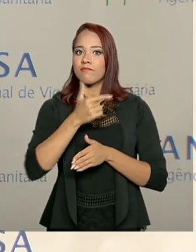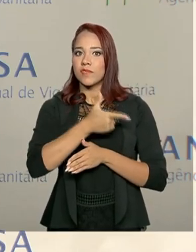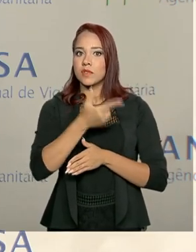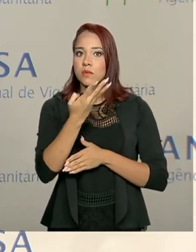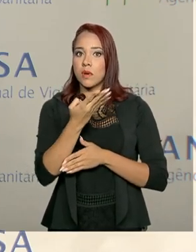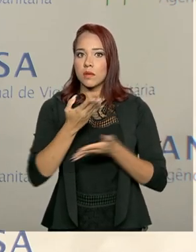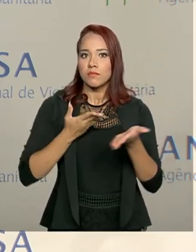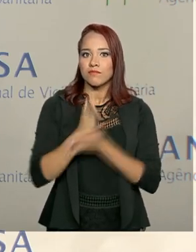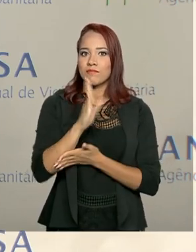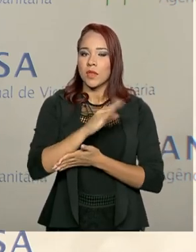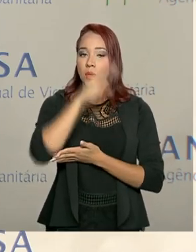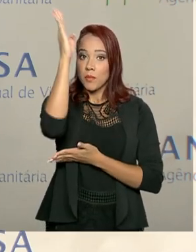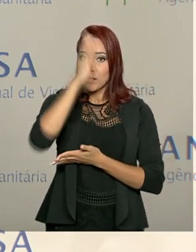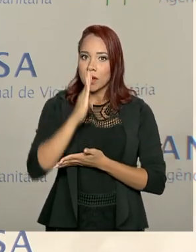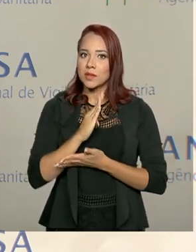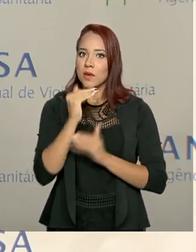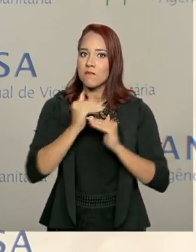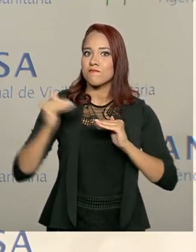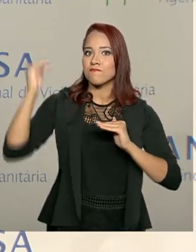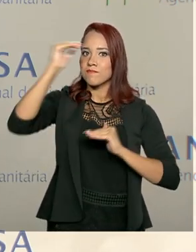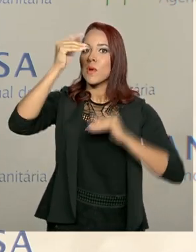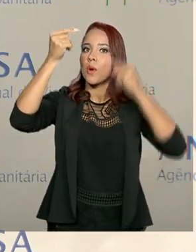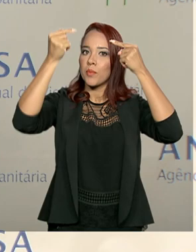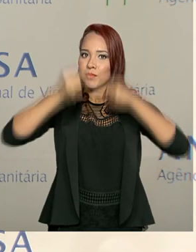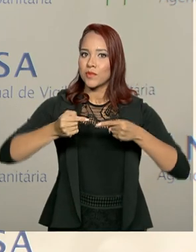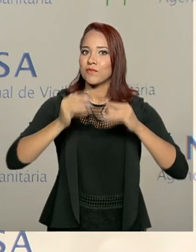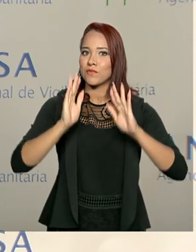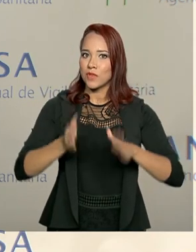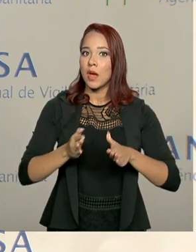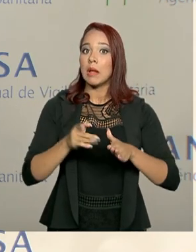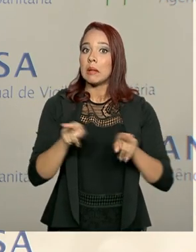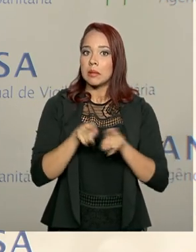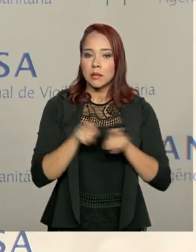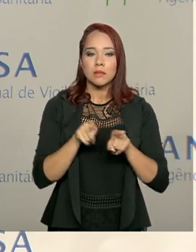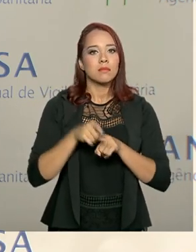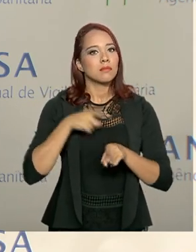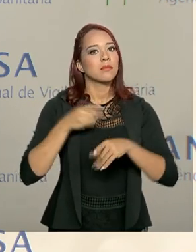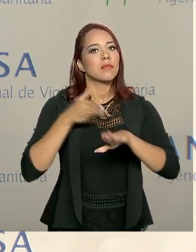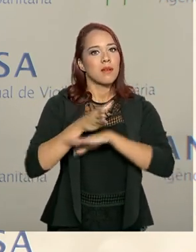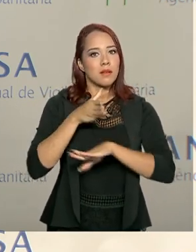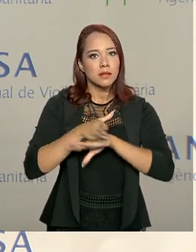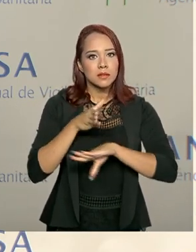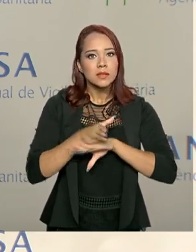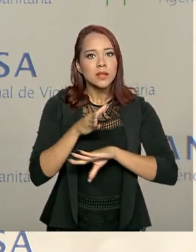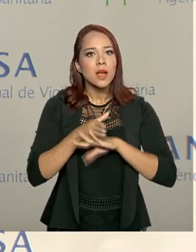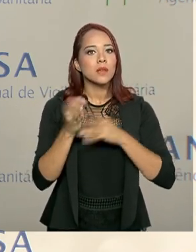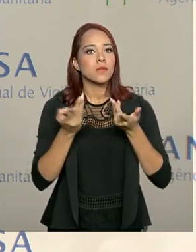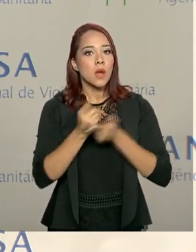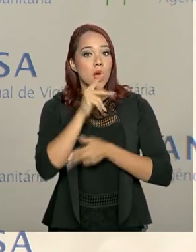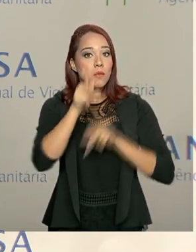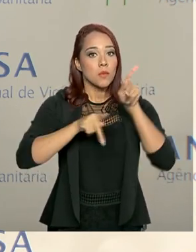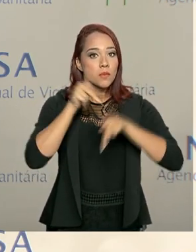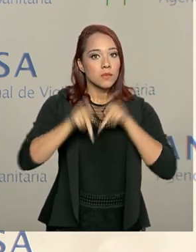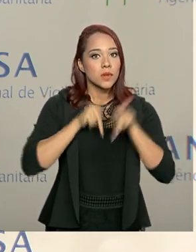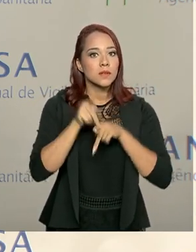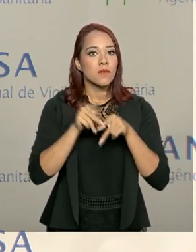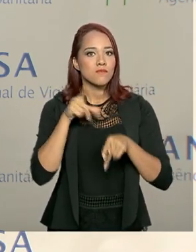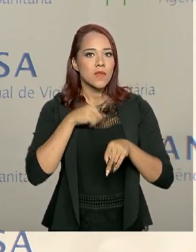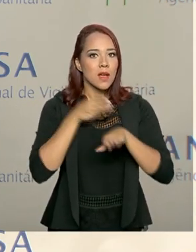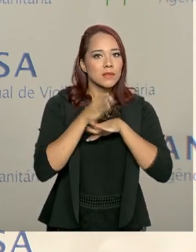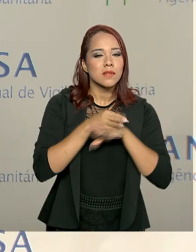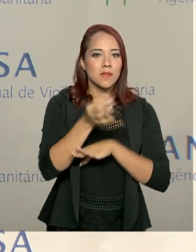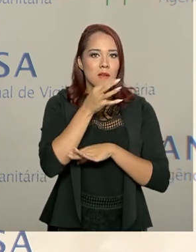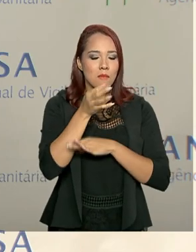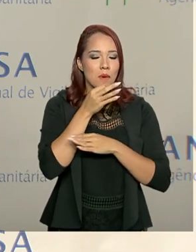coloca o Brasil em uma posição mais competitiva e também fornece acesso da população a esses medicamentos